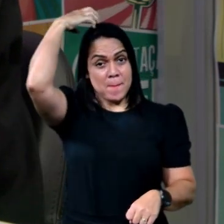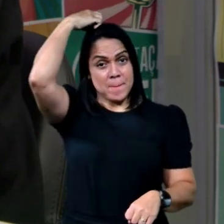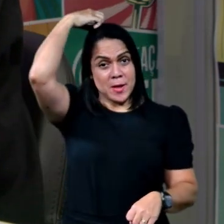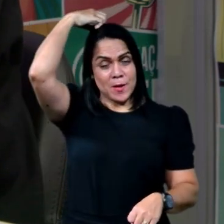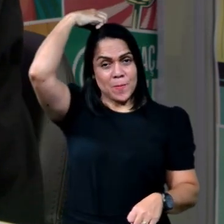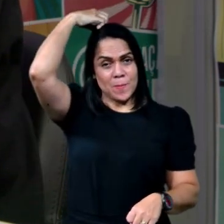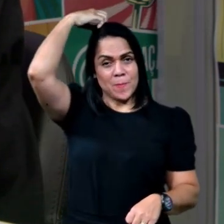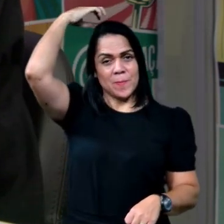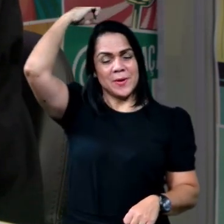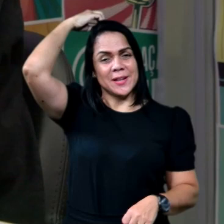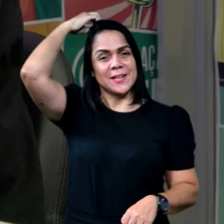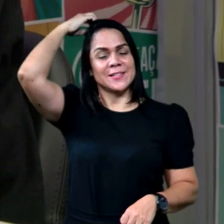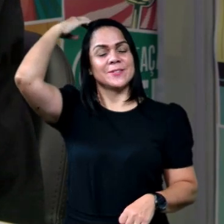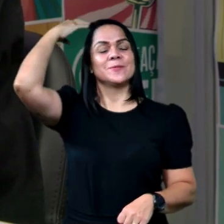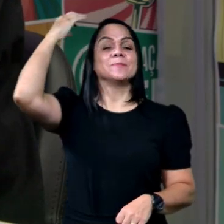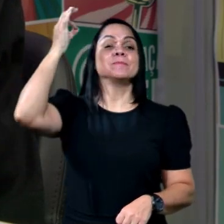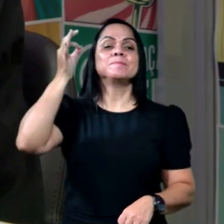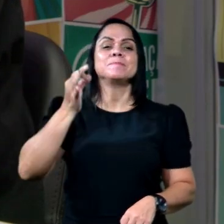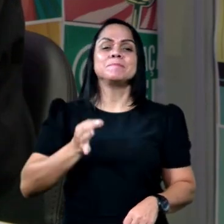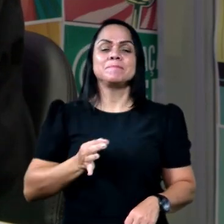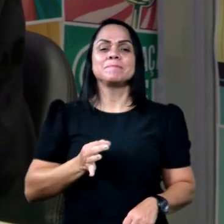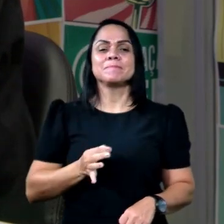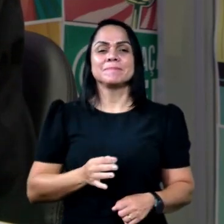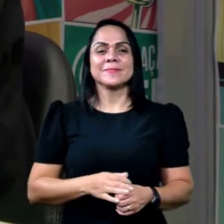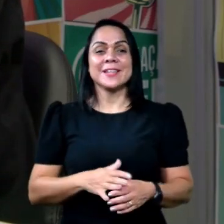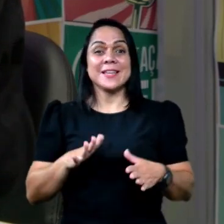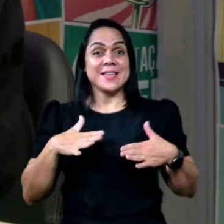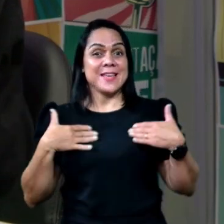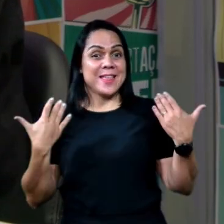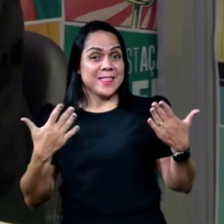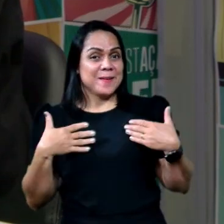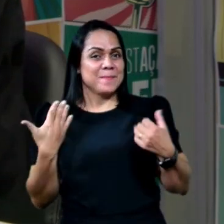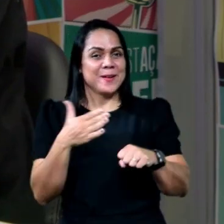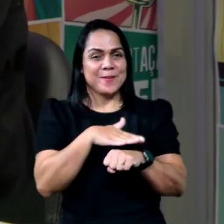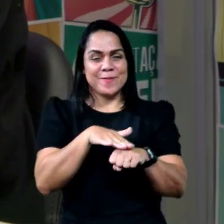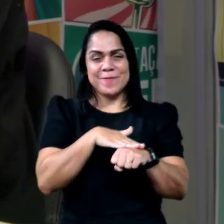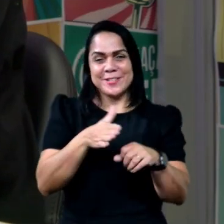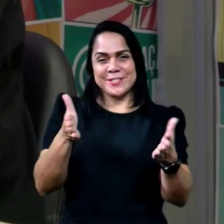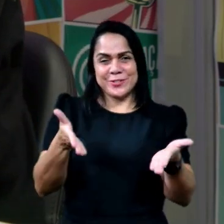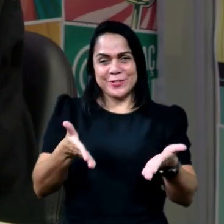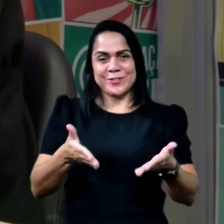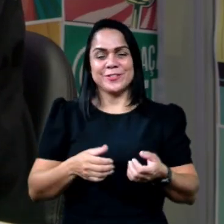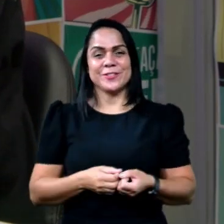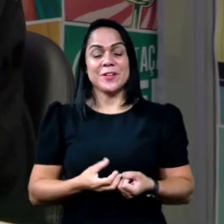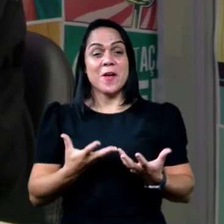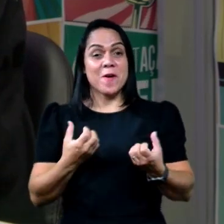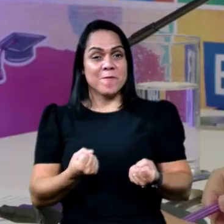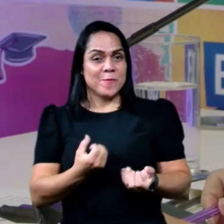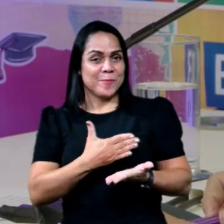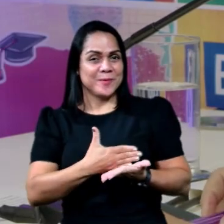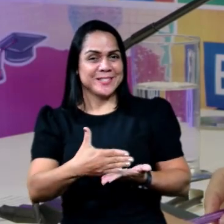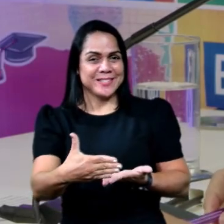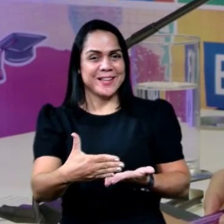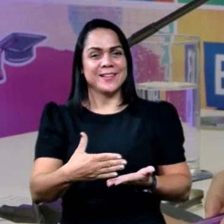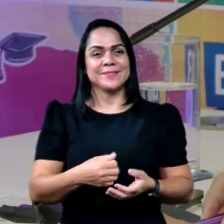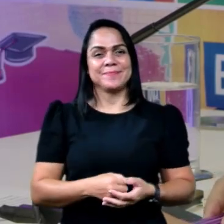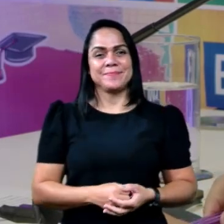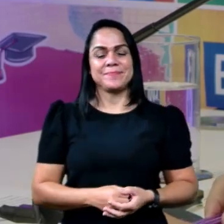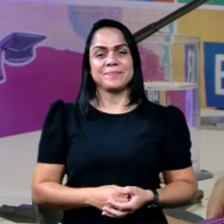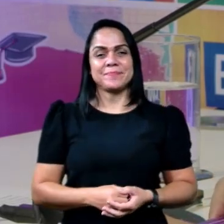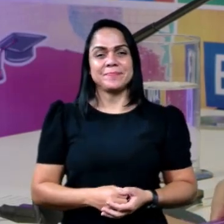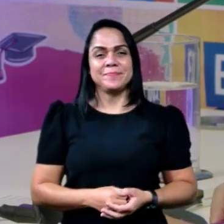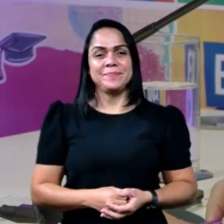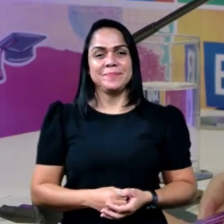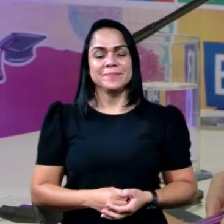dar uma carinha mais digna e muito animada para a nossa conversa de hoje. Então, vamos começar você nos